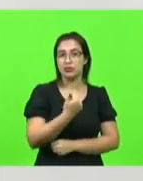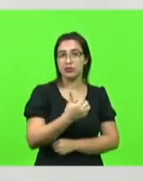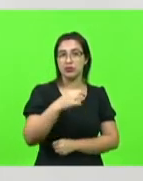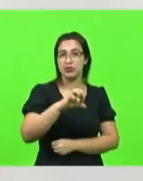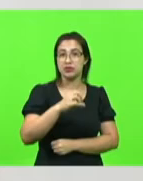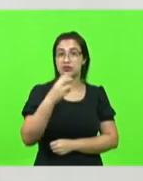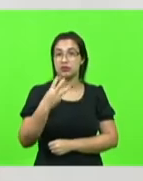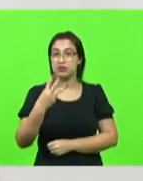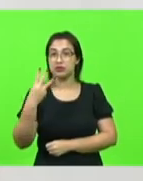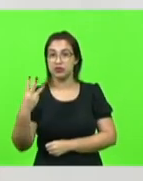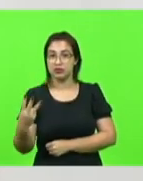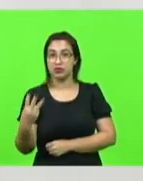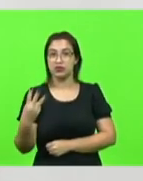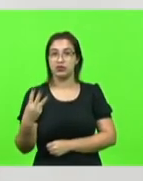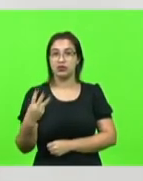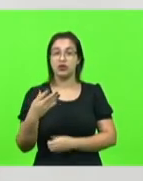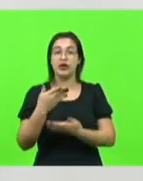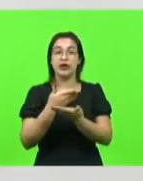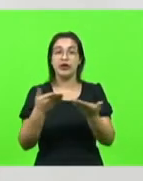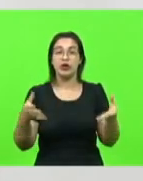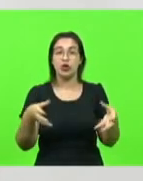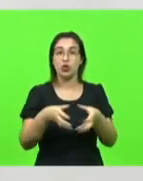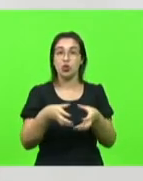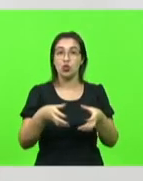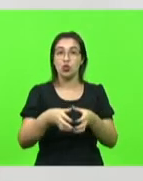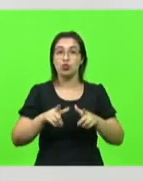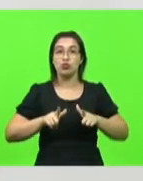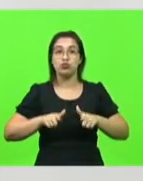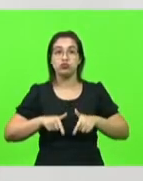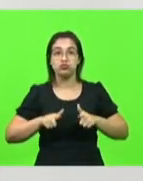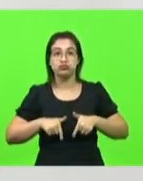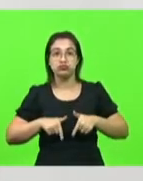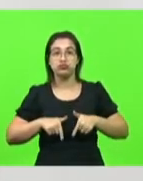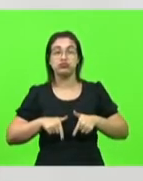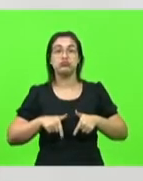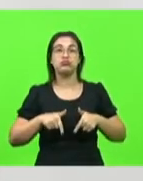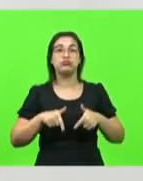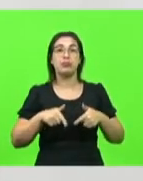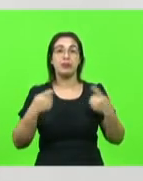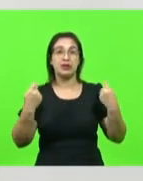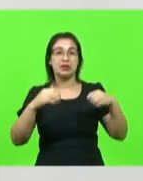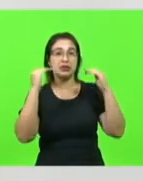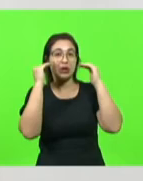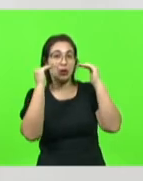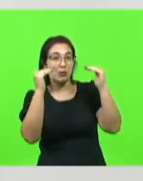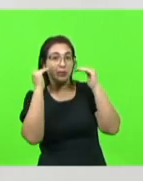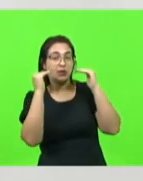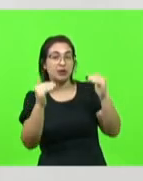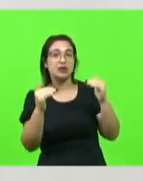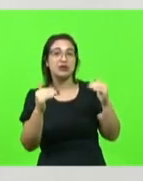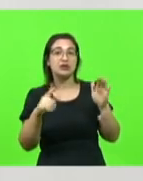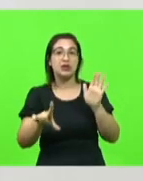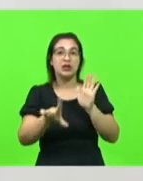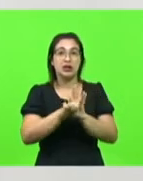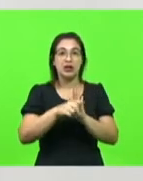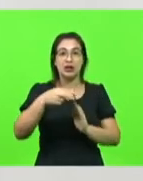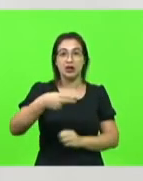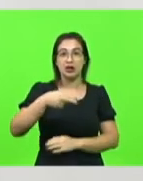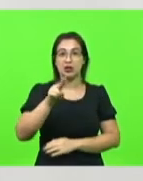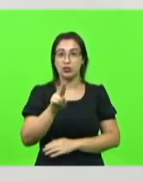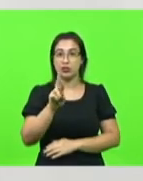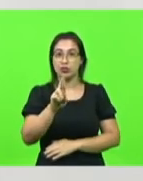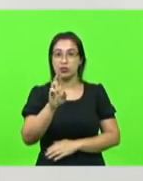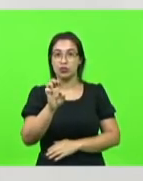1933, quando os judeus foram submetidos às leis de Nuremberg. E aí criaram um cidadão de segunda classe. Olha, veja